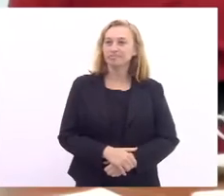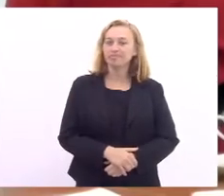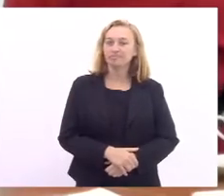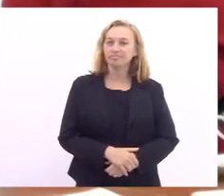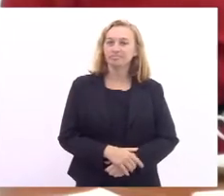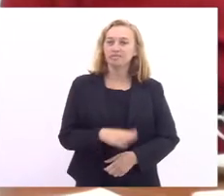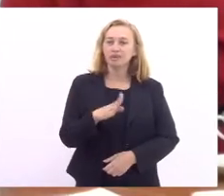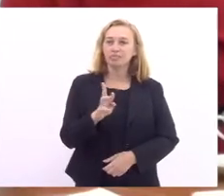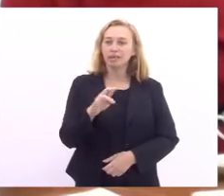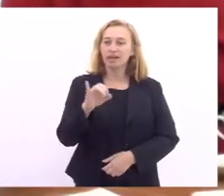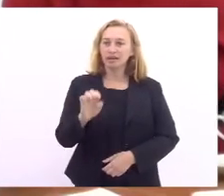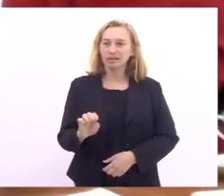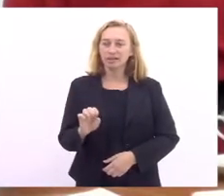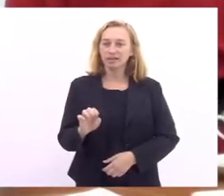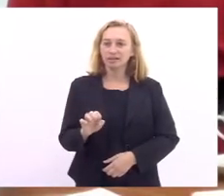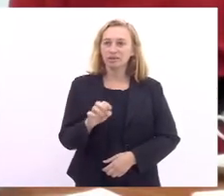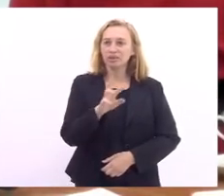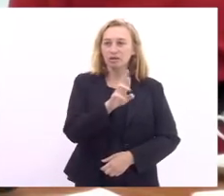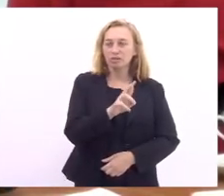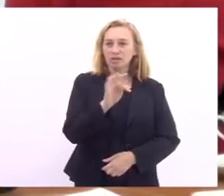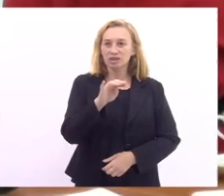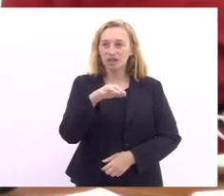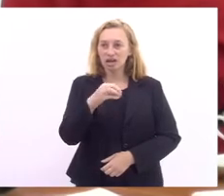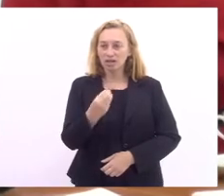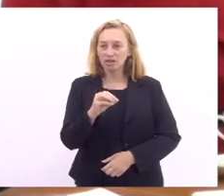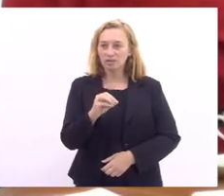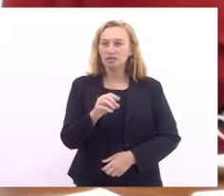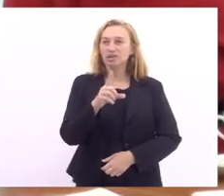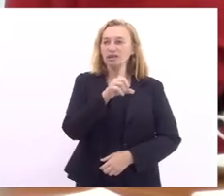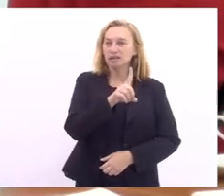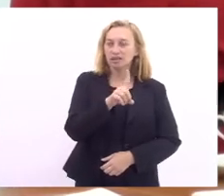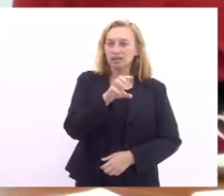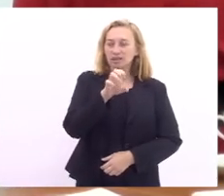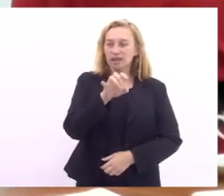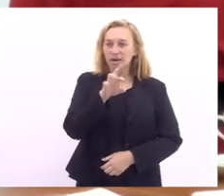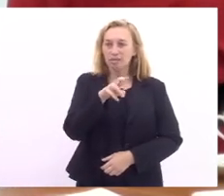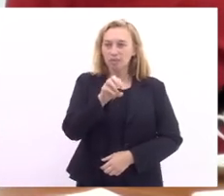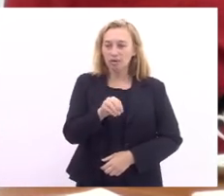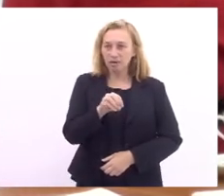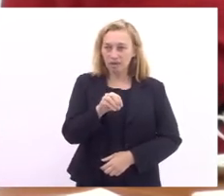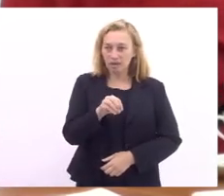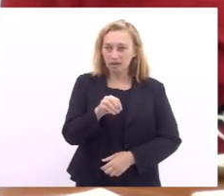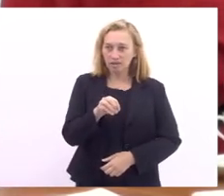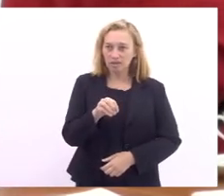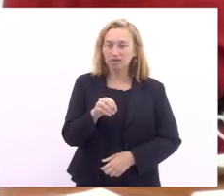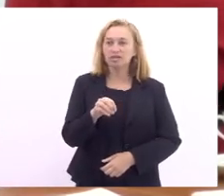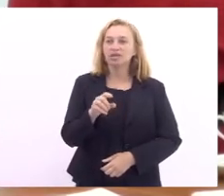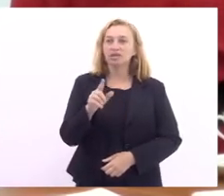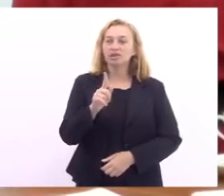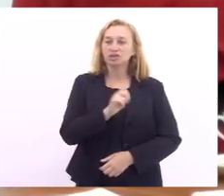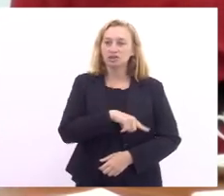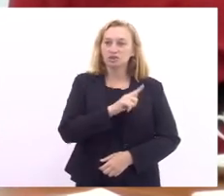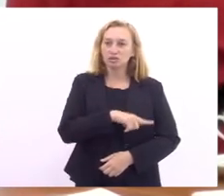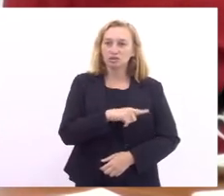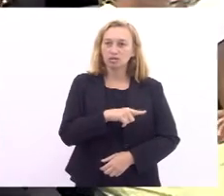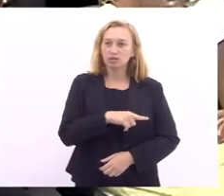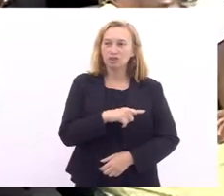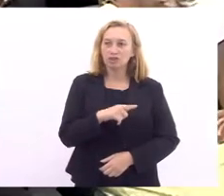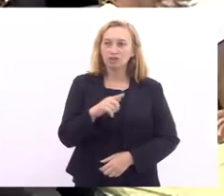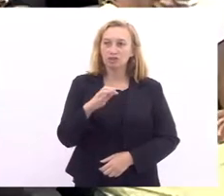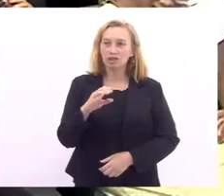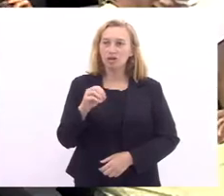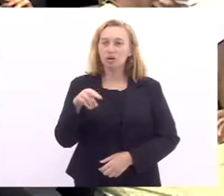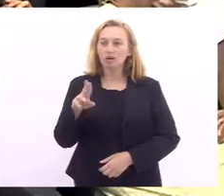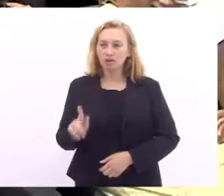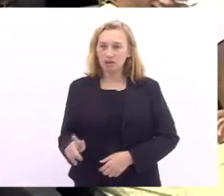Brian de Castro do Rosário e Débora do Espírito Santo gestora da ONG Sim eu sou do bem muito obrigado a ambos